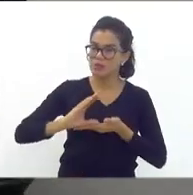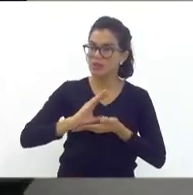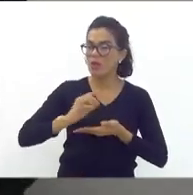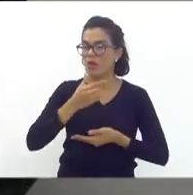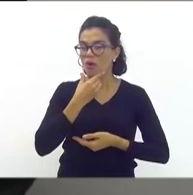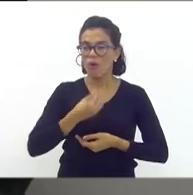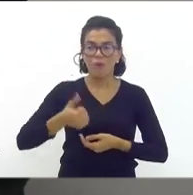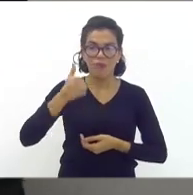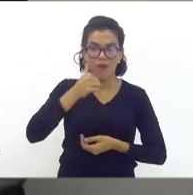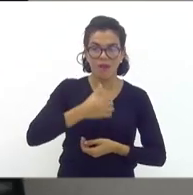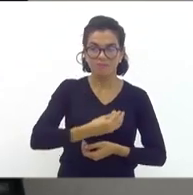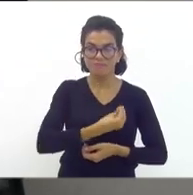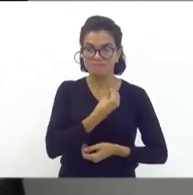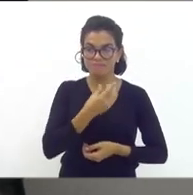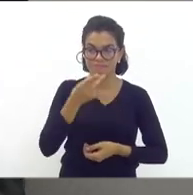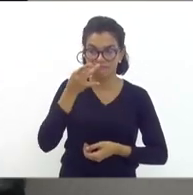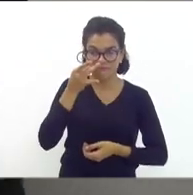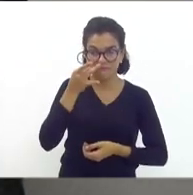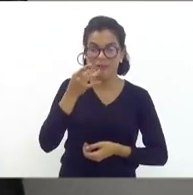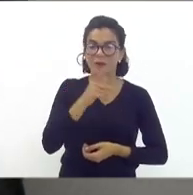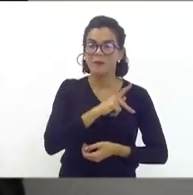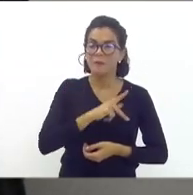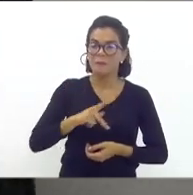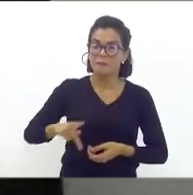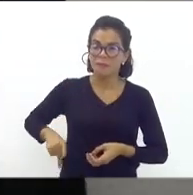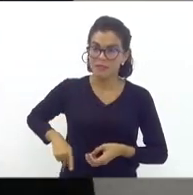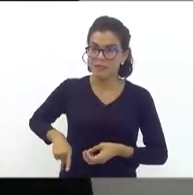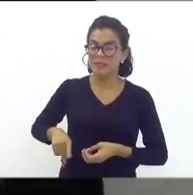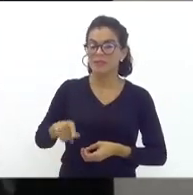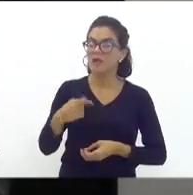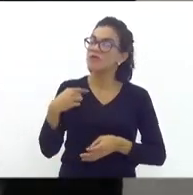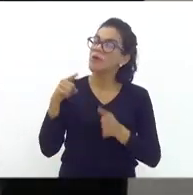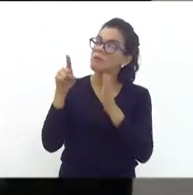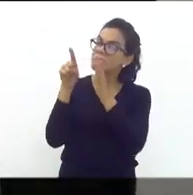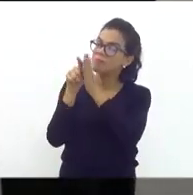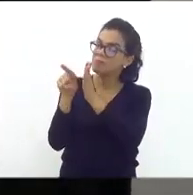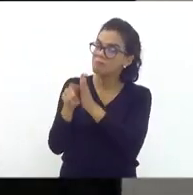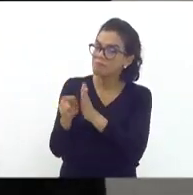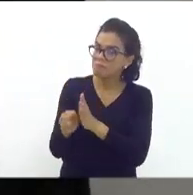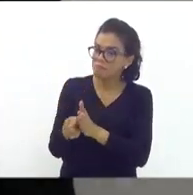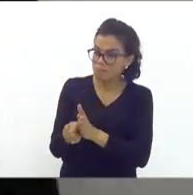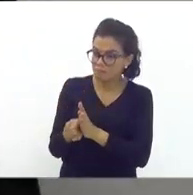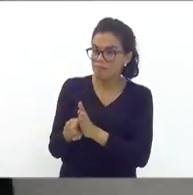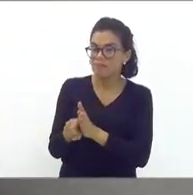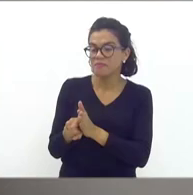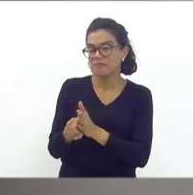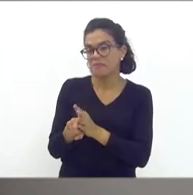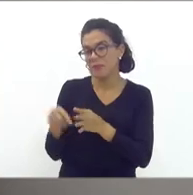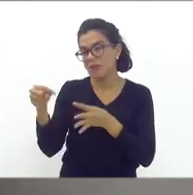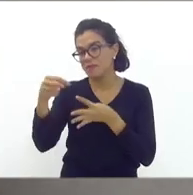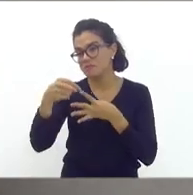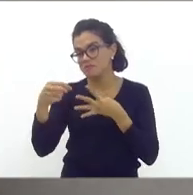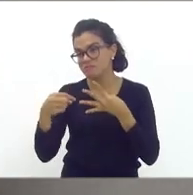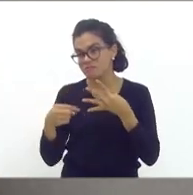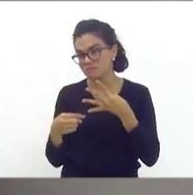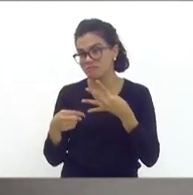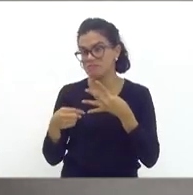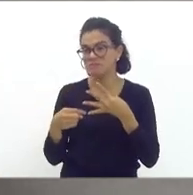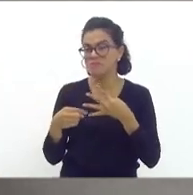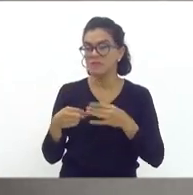senhores Presidente Rafael eu vou fazer alguns questionamentos aqui e só deixar